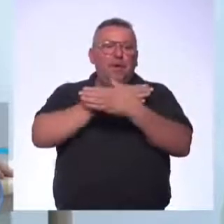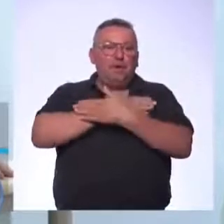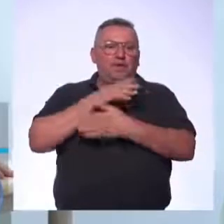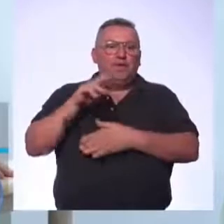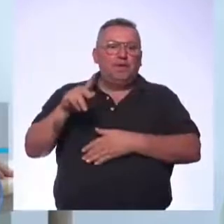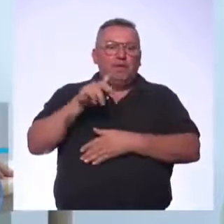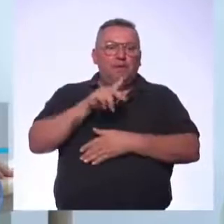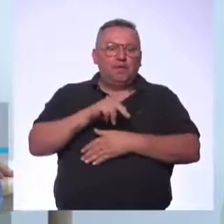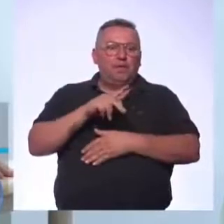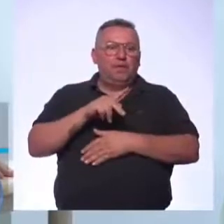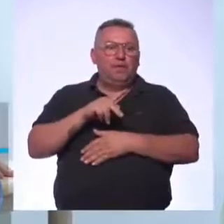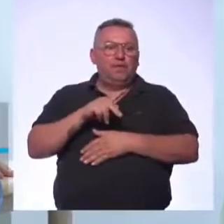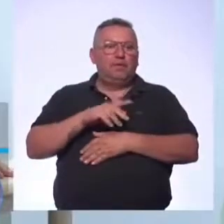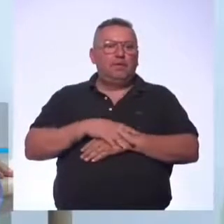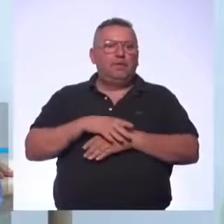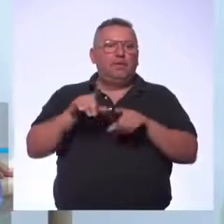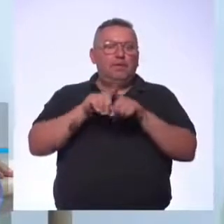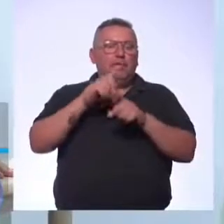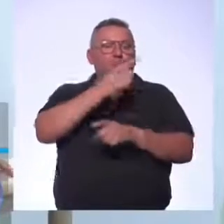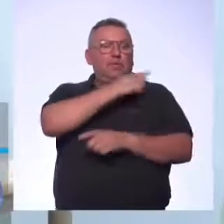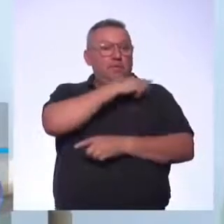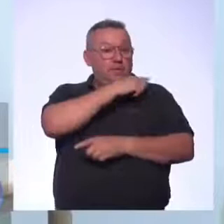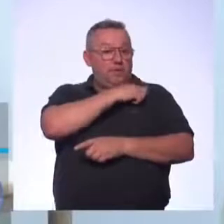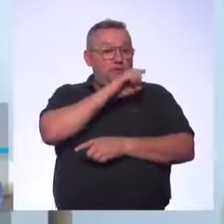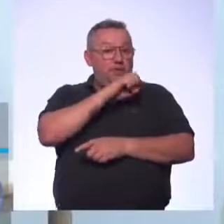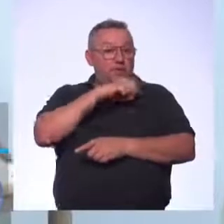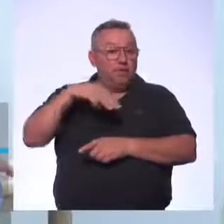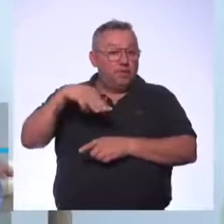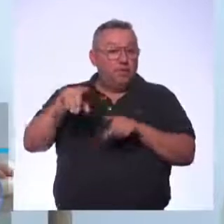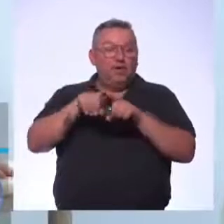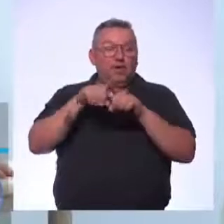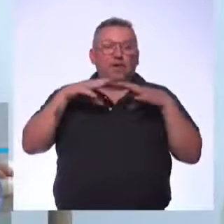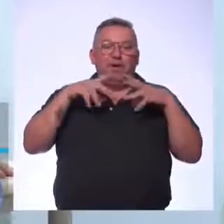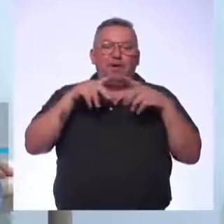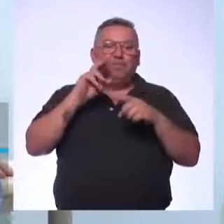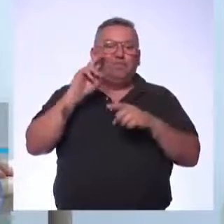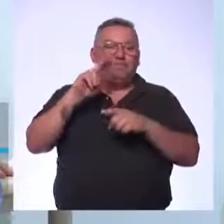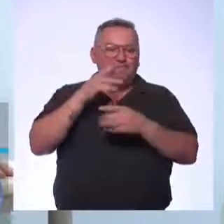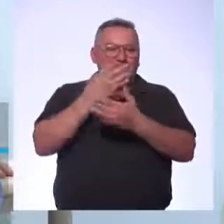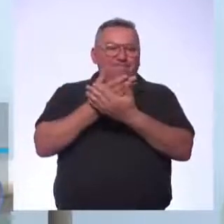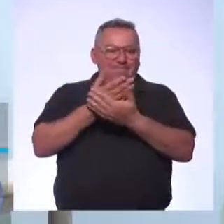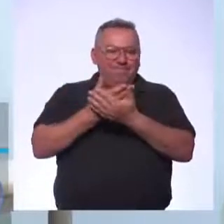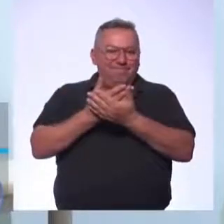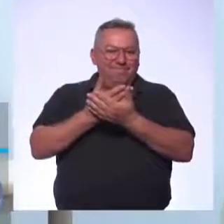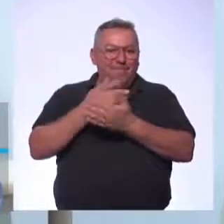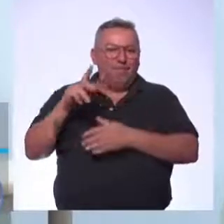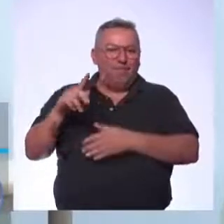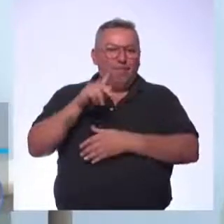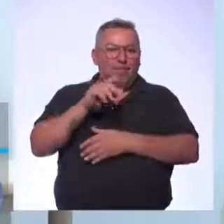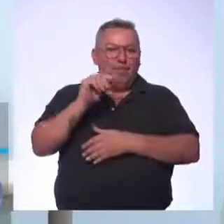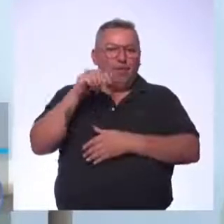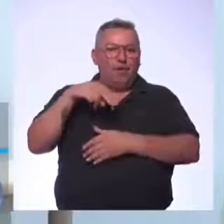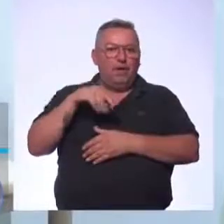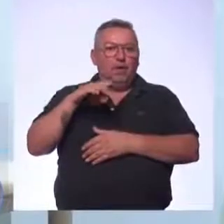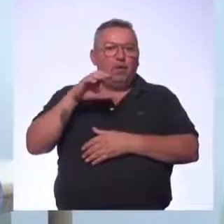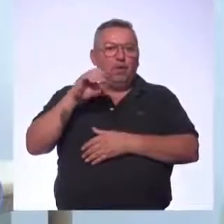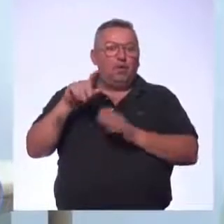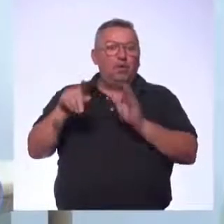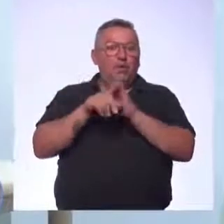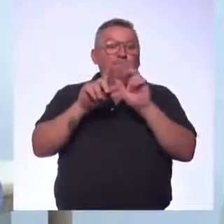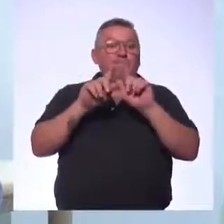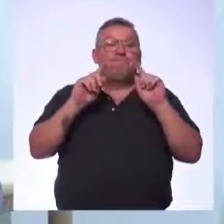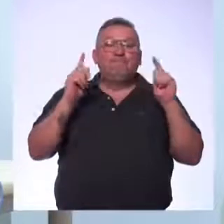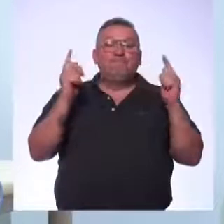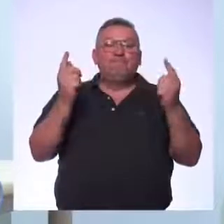o professor, para a professora do primeiro ano do ensino médio e a todos que vão acompanhar a essa aula. Eu sou o professor Antônio de Geografia.